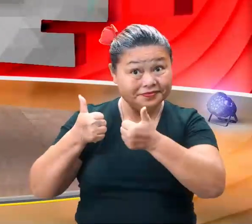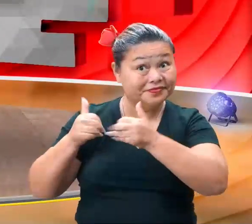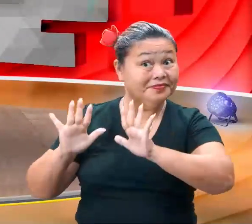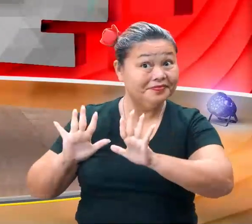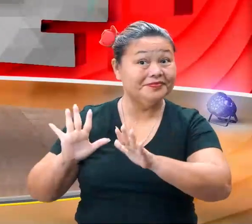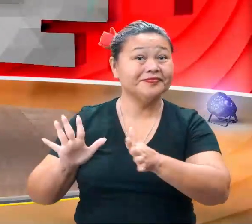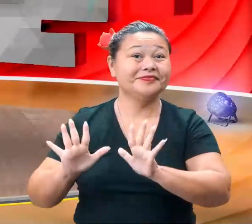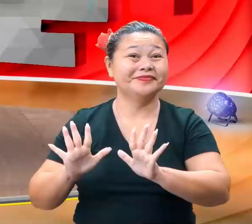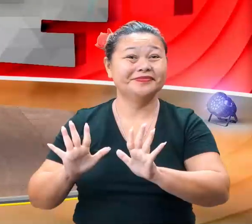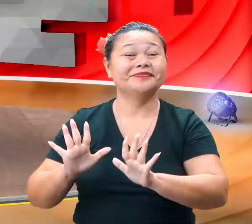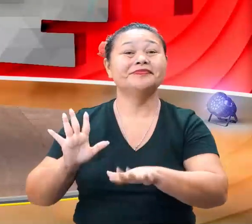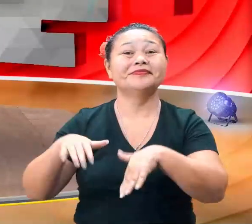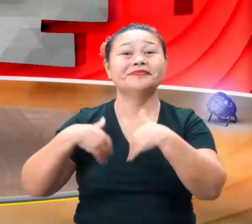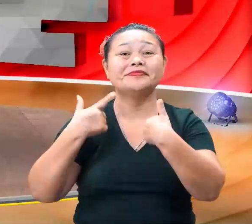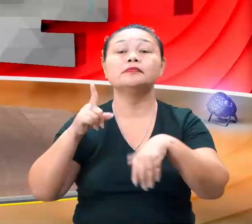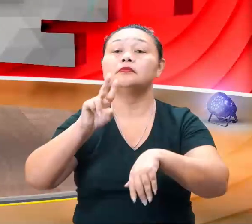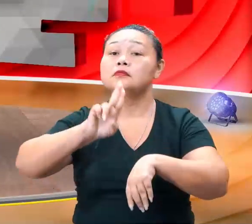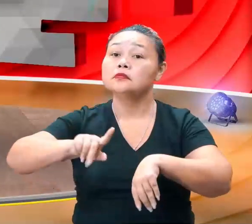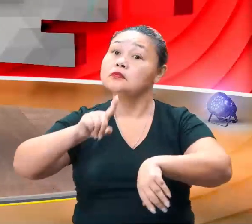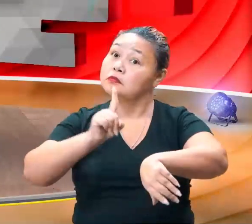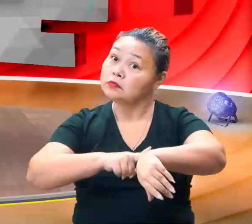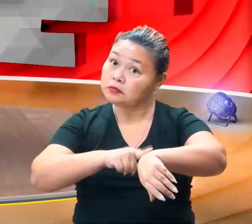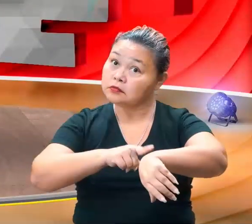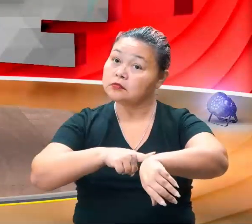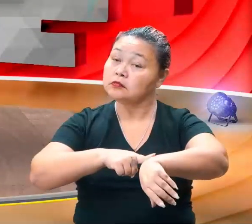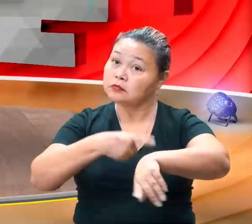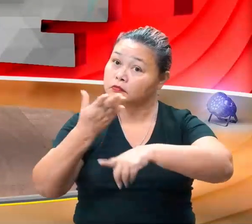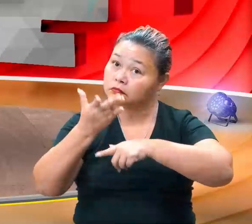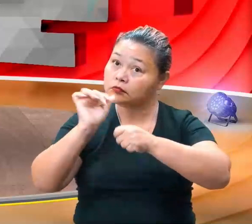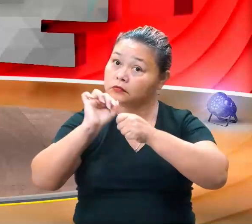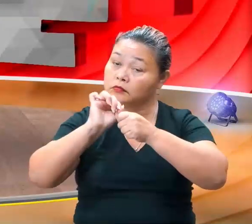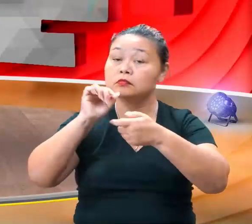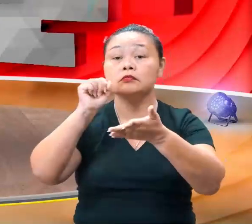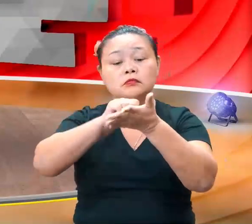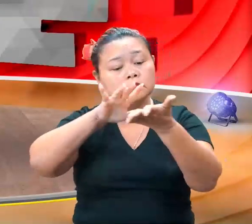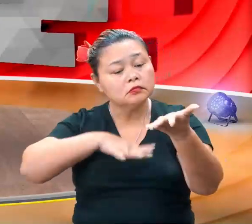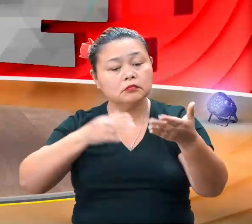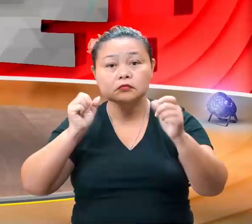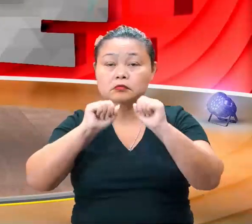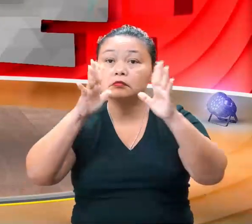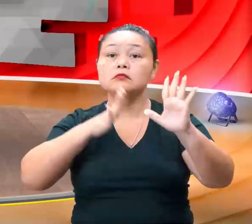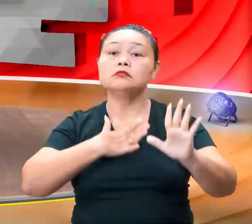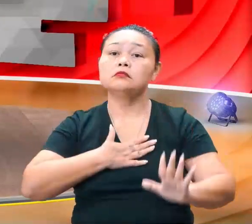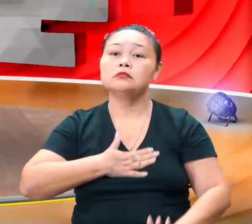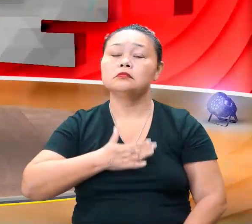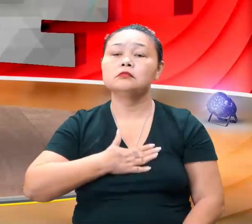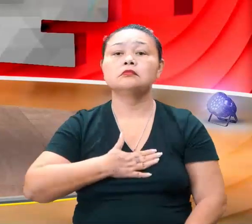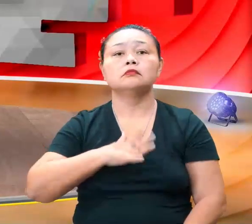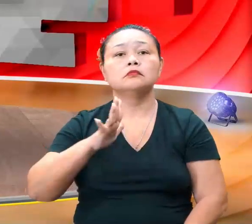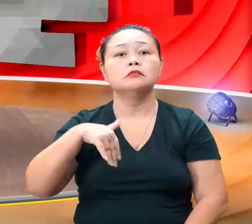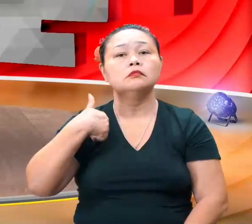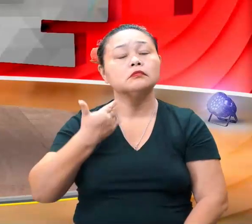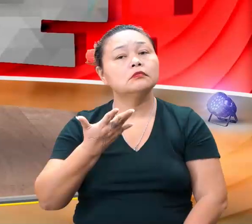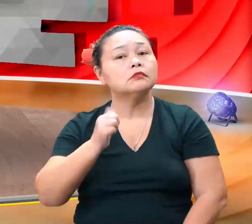Não, gente, usa o tempo a seu favor, né? Realize as atividades com atenção, com calma e claro que vai ser